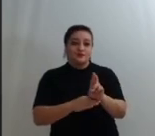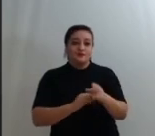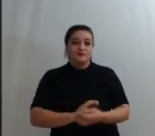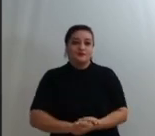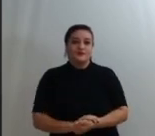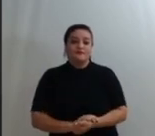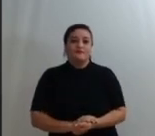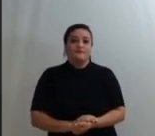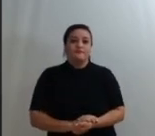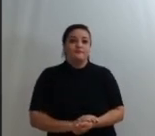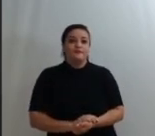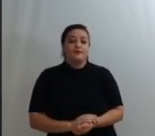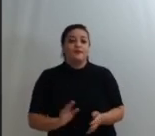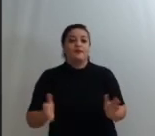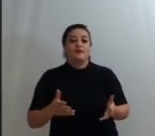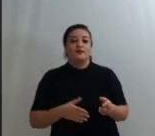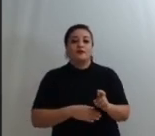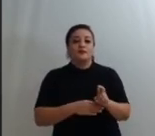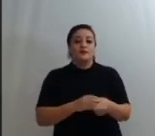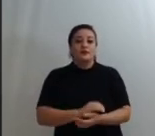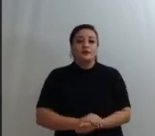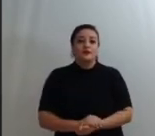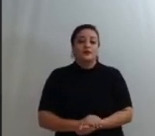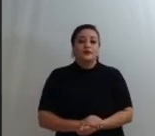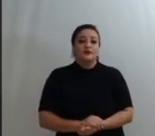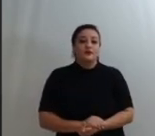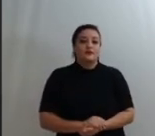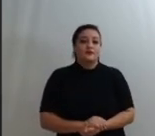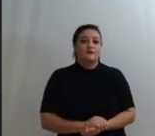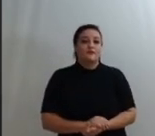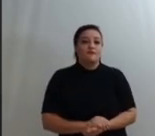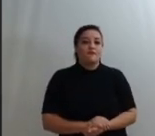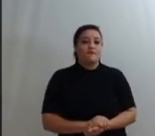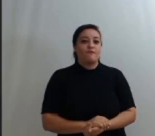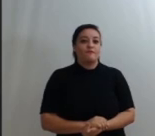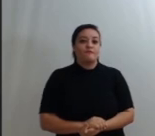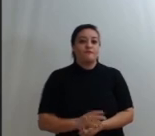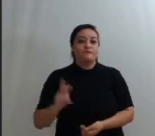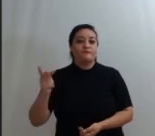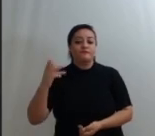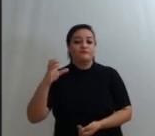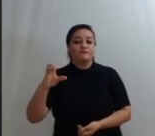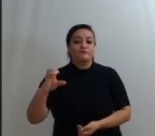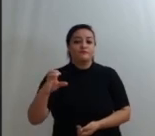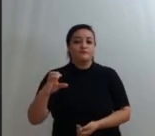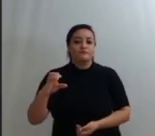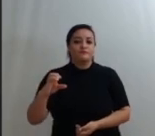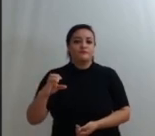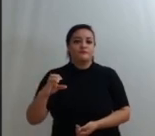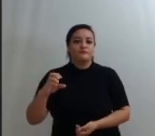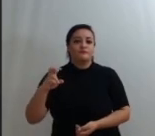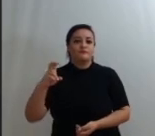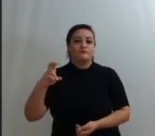Ainda da relatoria do ministro Sebastião Reis, habeas corpus